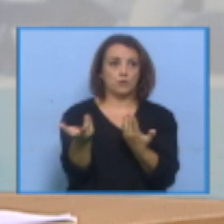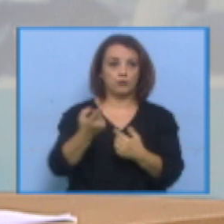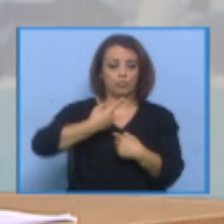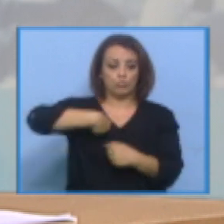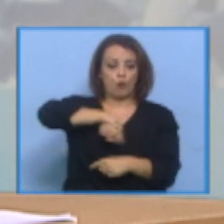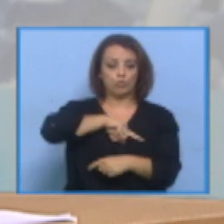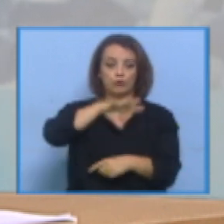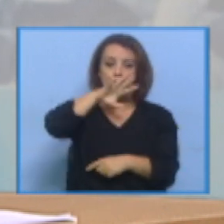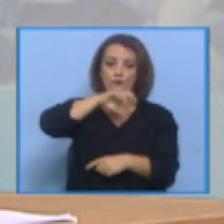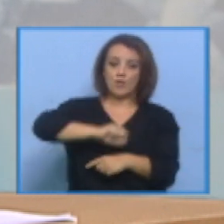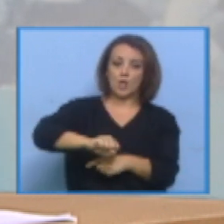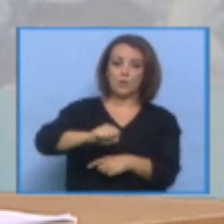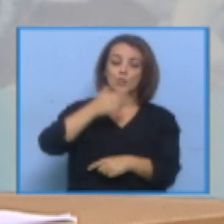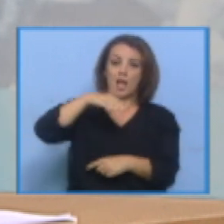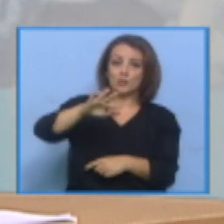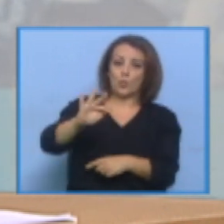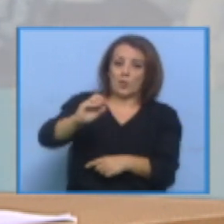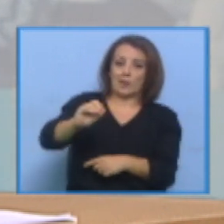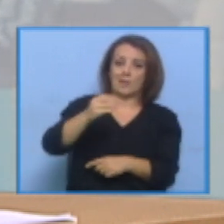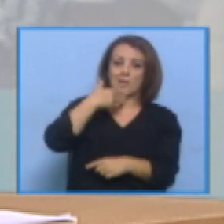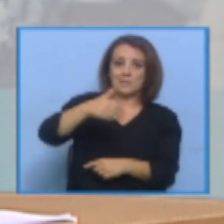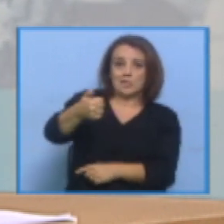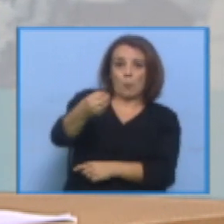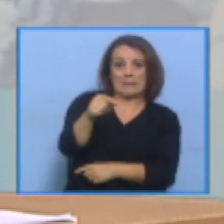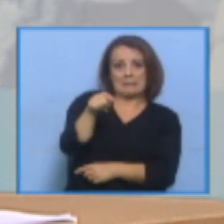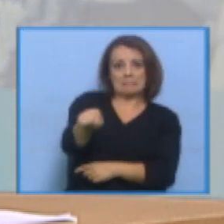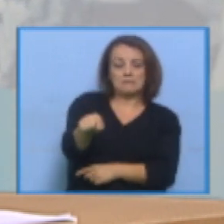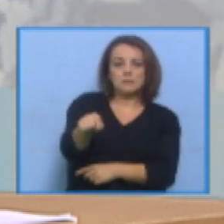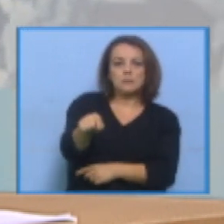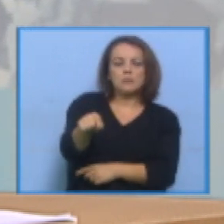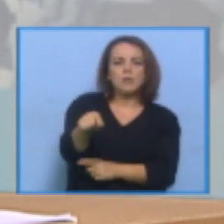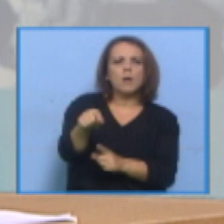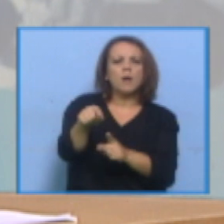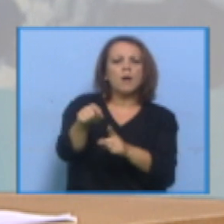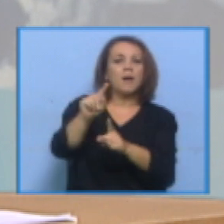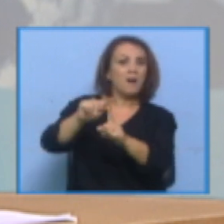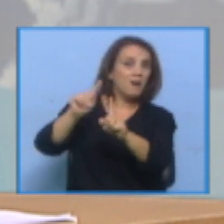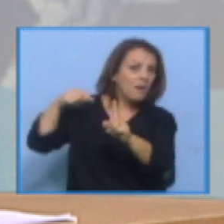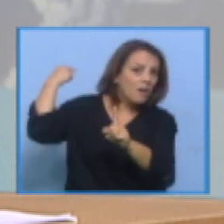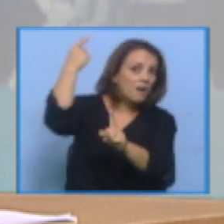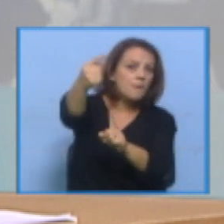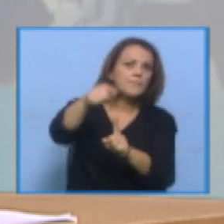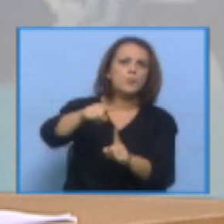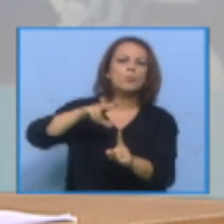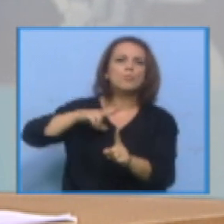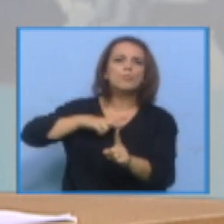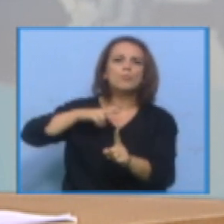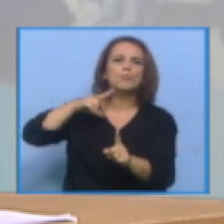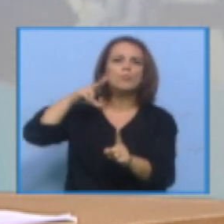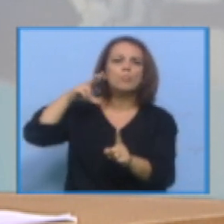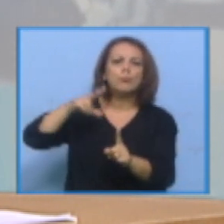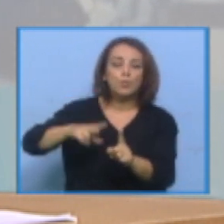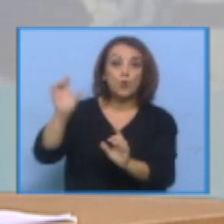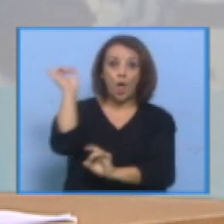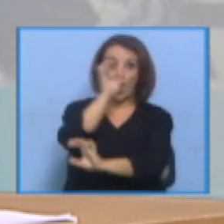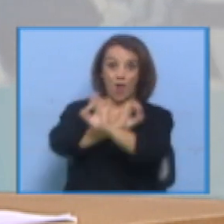nossos filhos tiverem 40, 50 anos, não é? O que acontece é que Portugal será o país mais envelhecido de toda